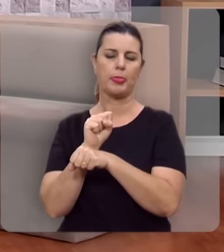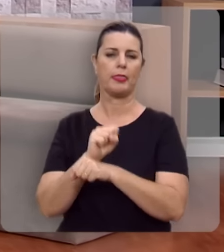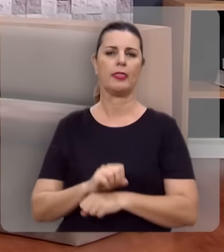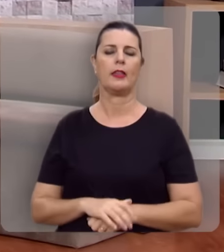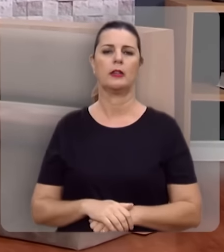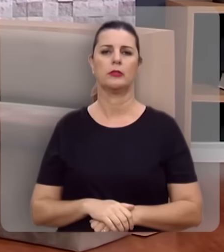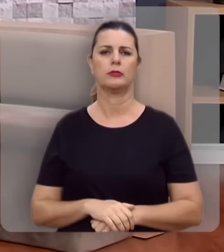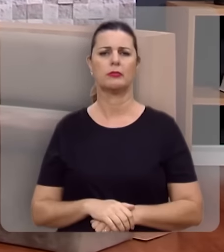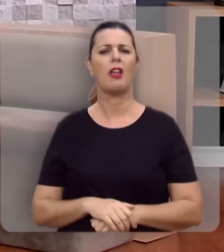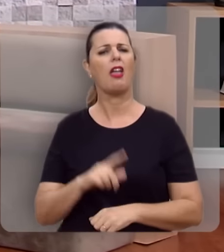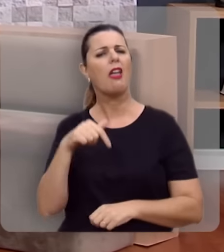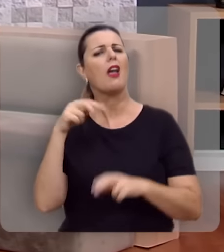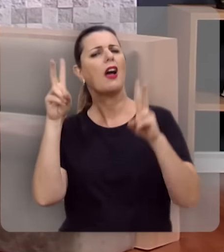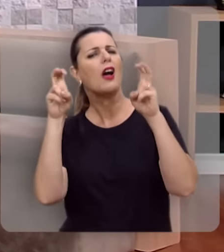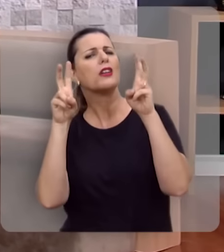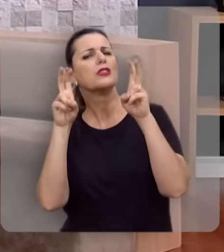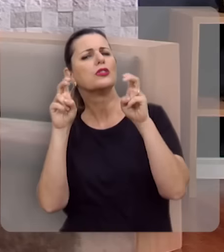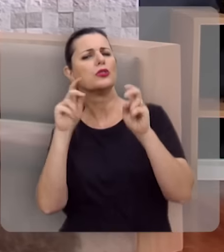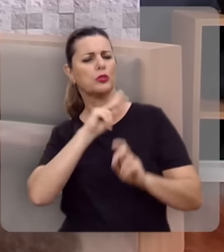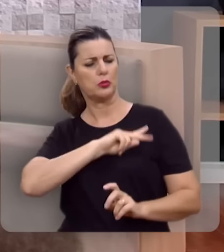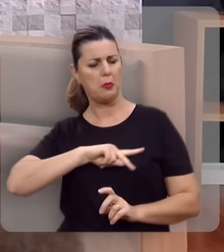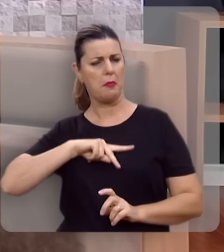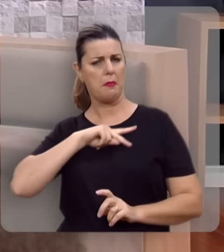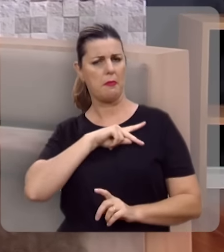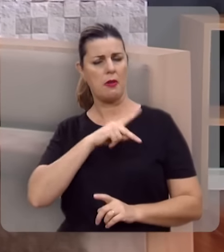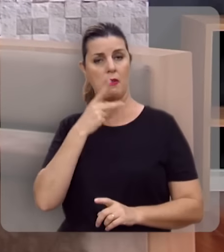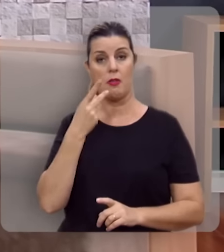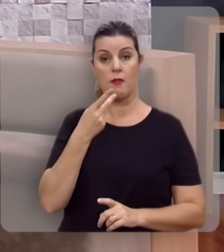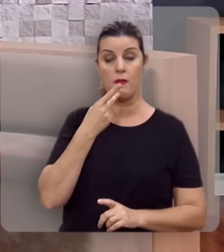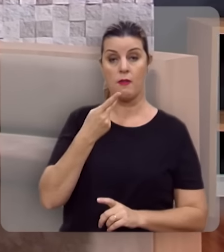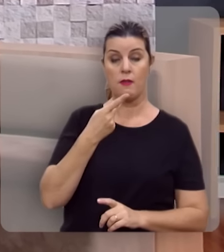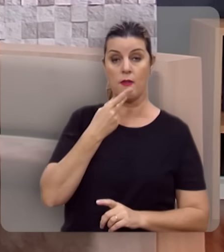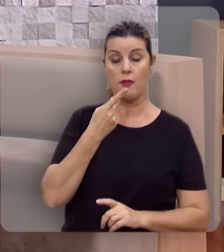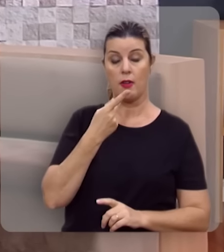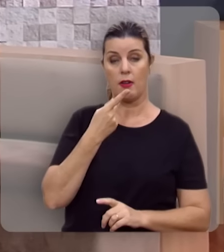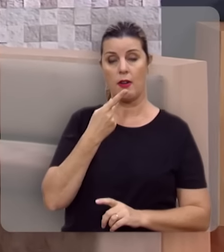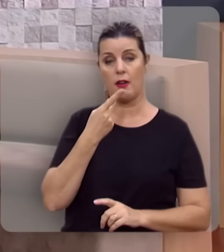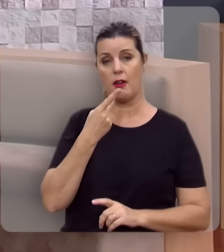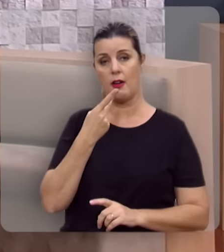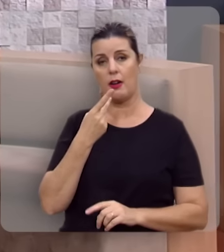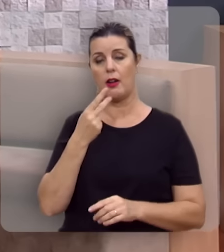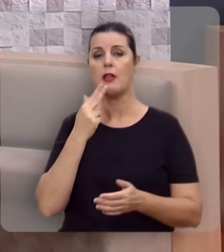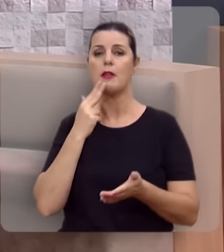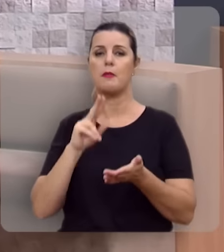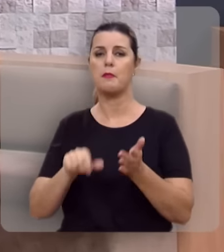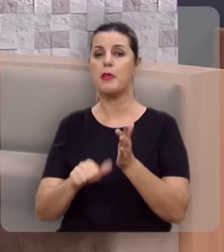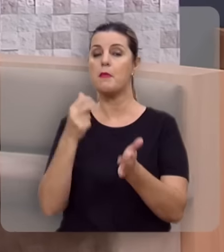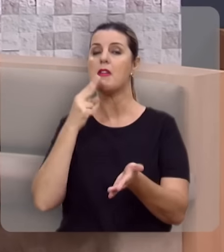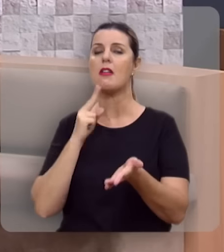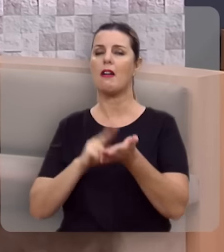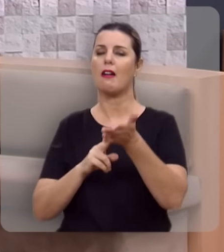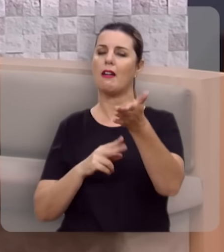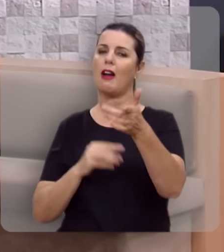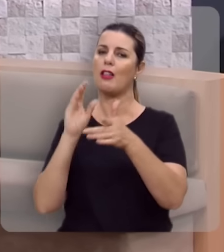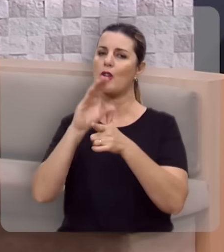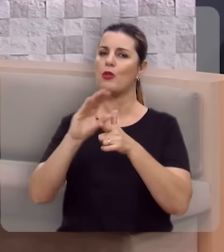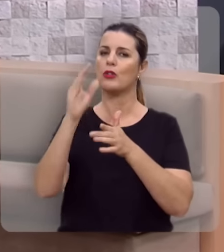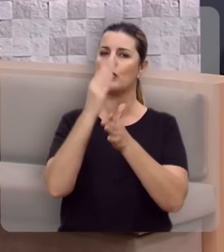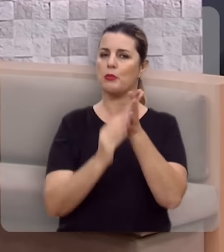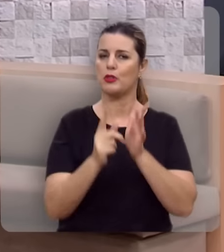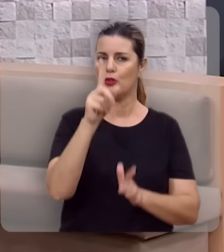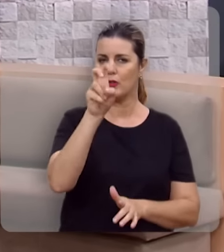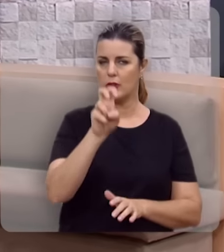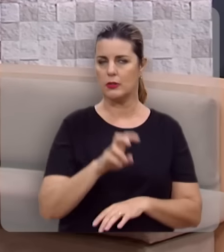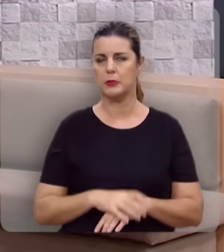esperança. É deste assunto que o apóstolo Paulo trata na sua primeira carta aos Coríntios,